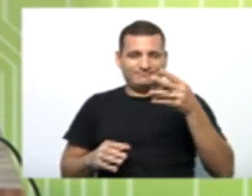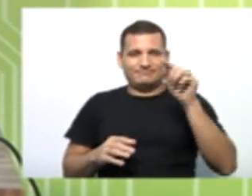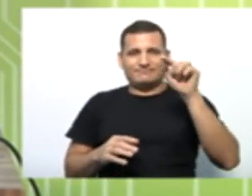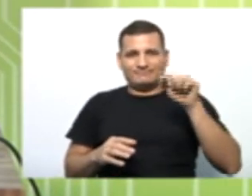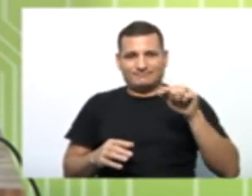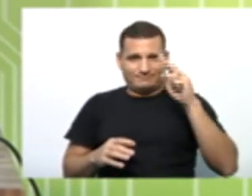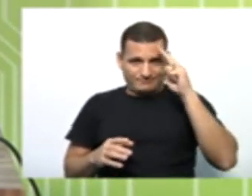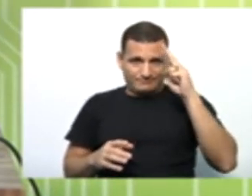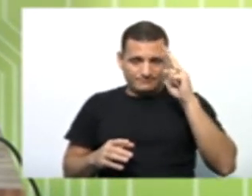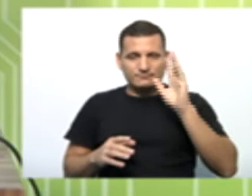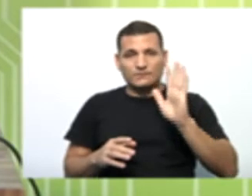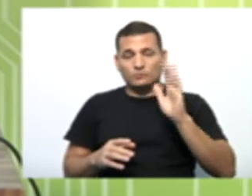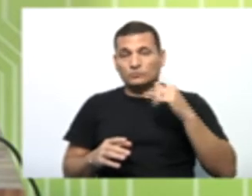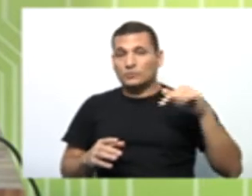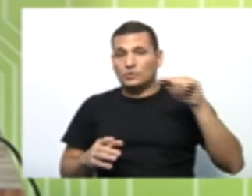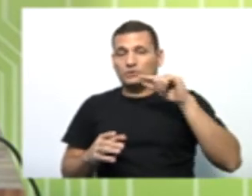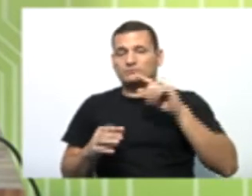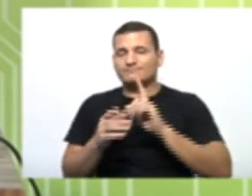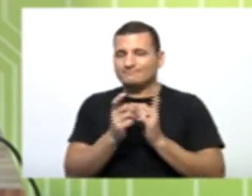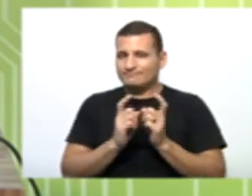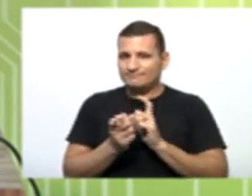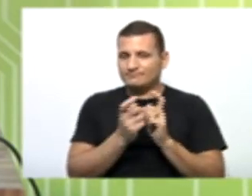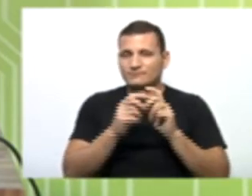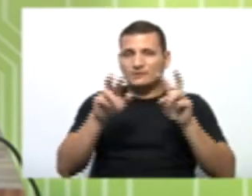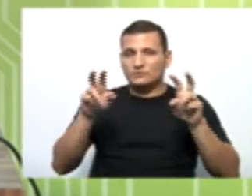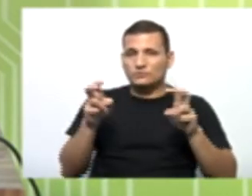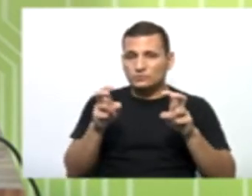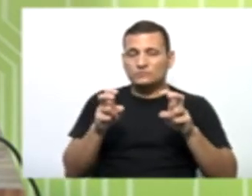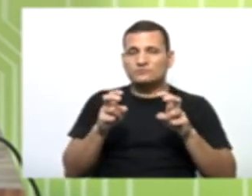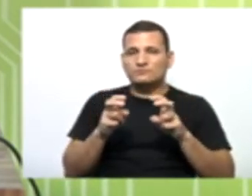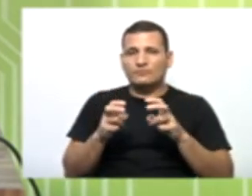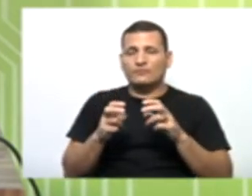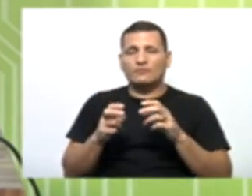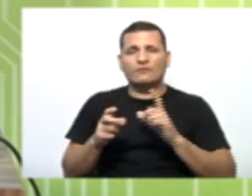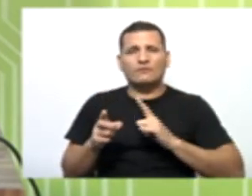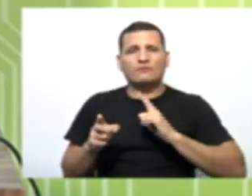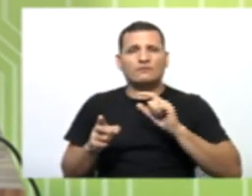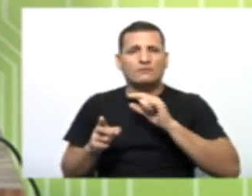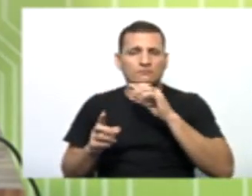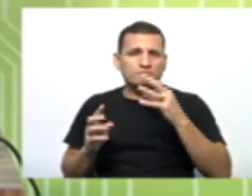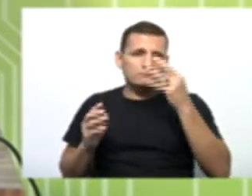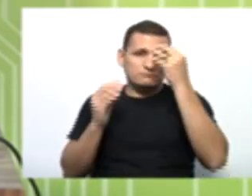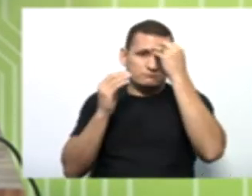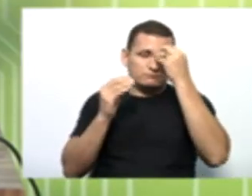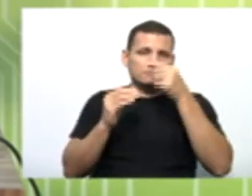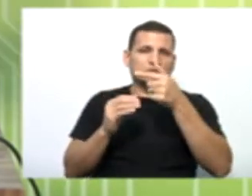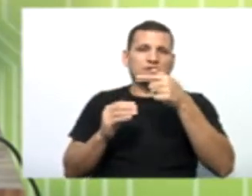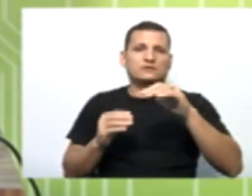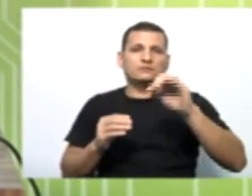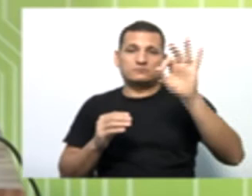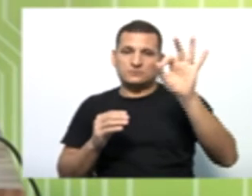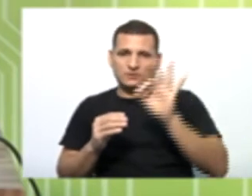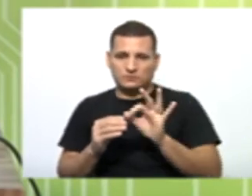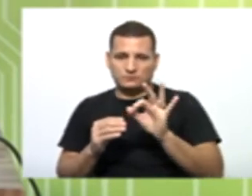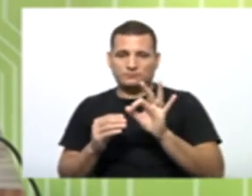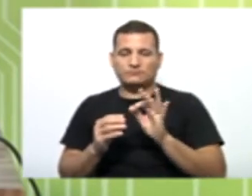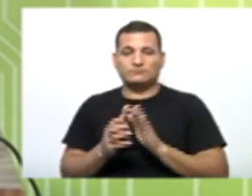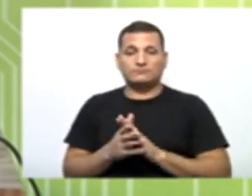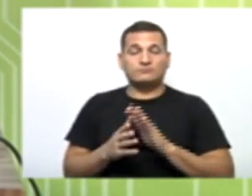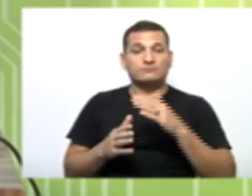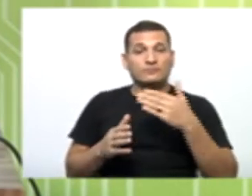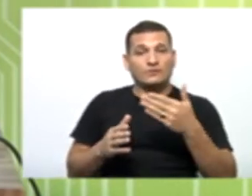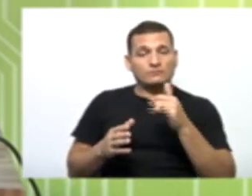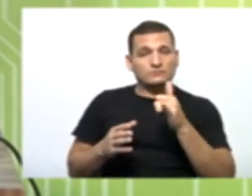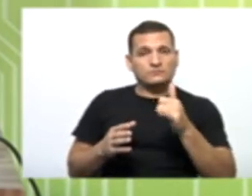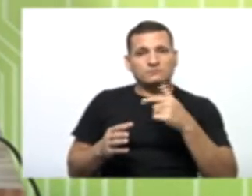debatemos assuntos que nós estudamos, nós chegamos a assimilar 70% daquilo que nós estudamos. E quando eu